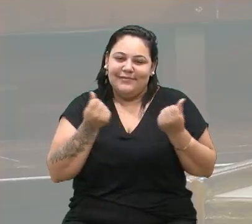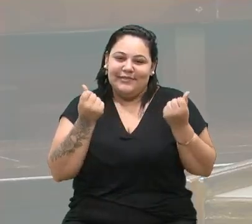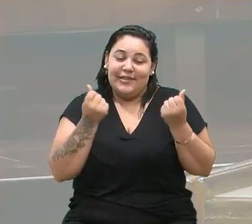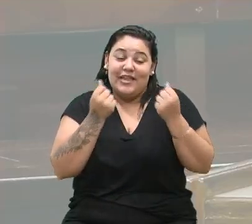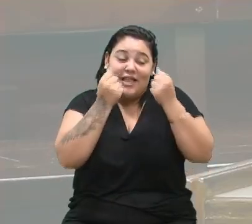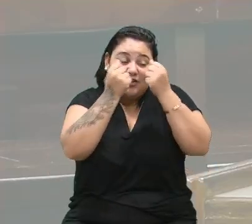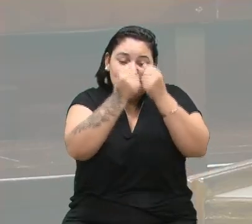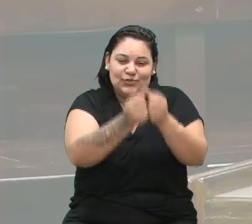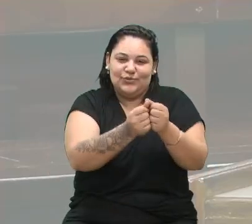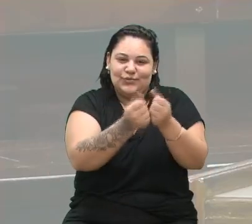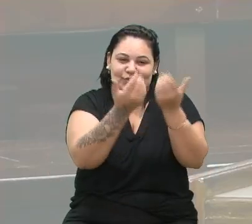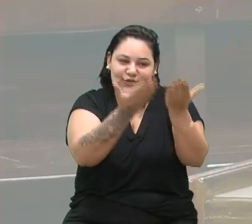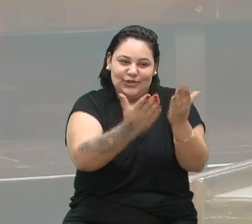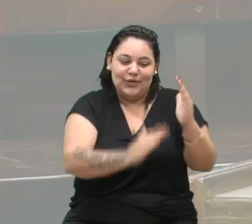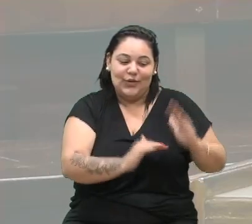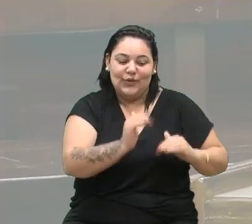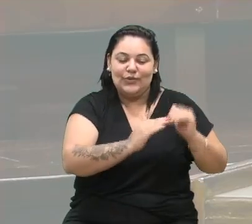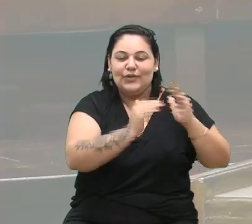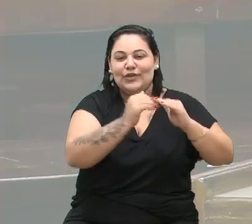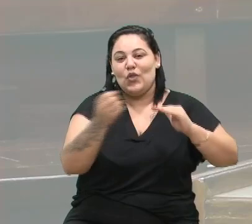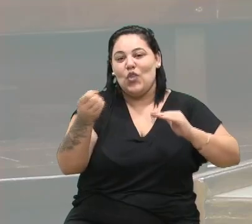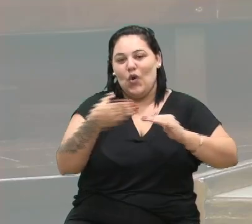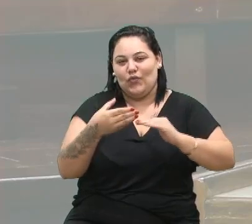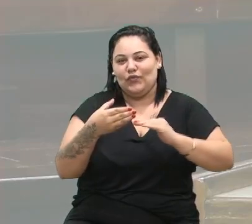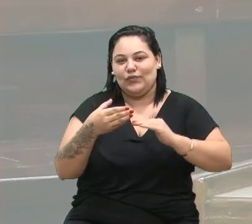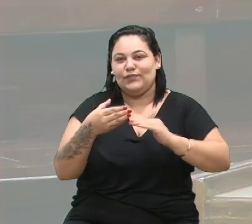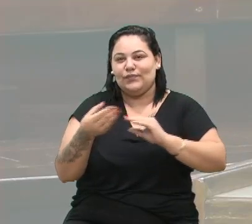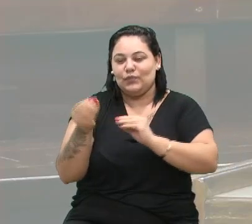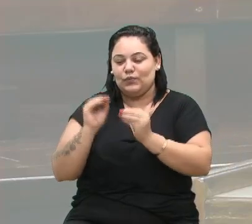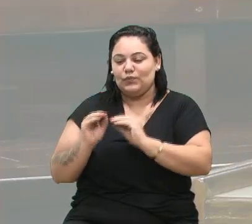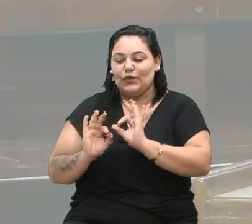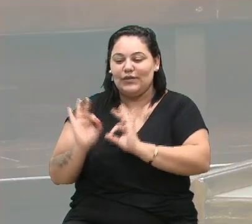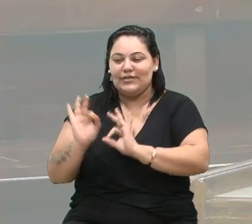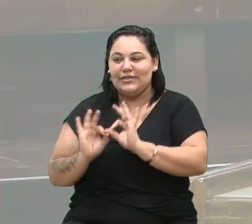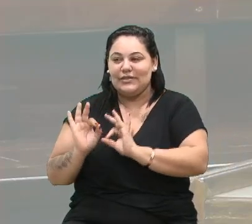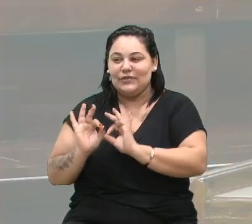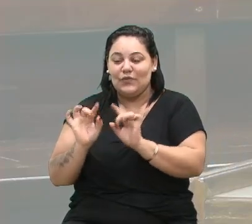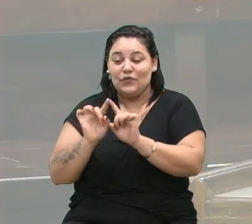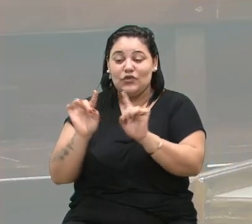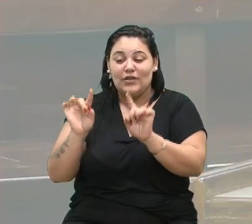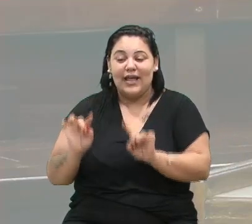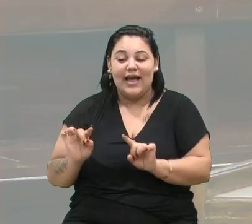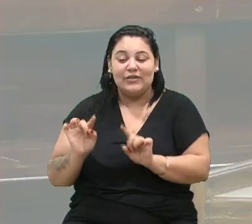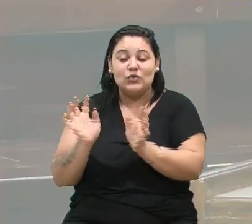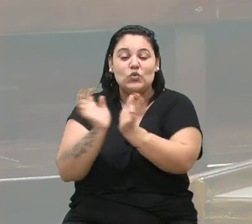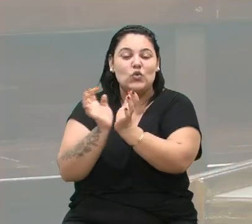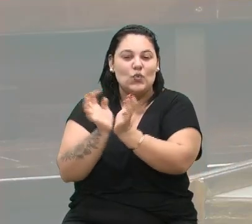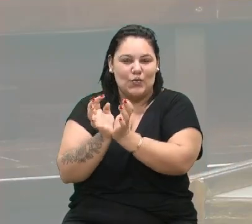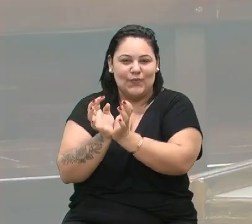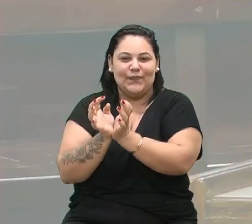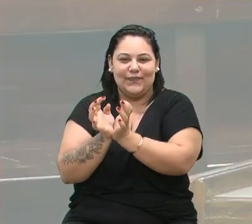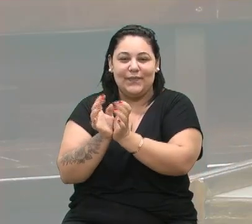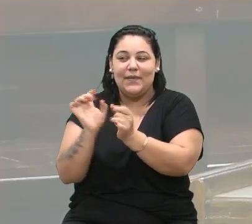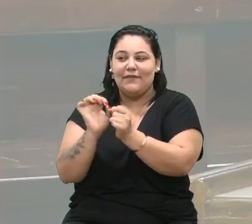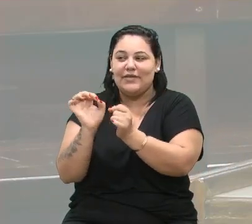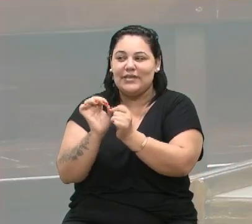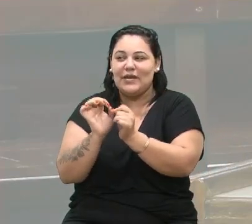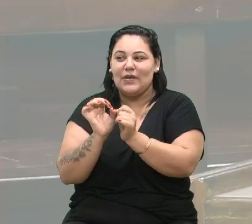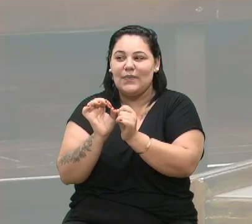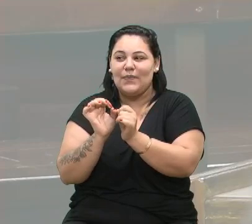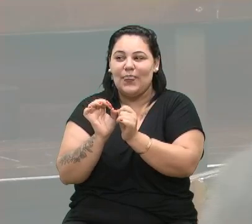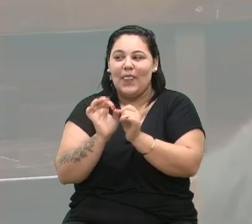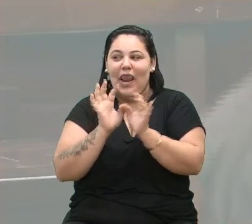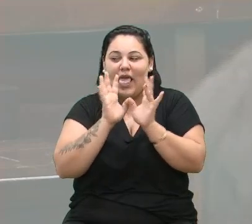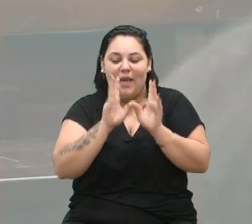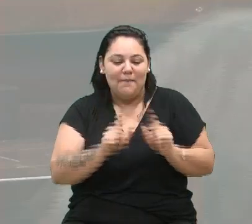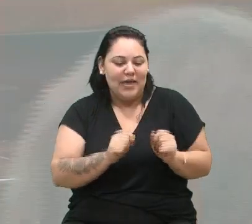senhor, construindo essa nova equipe que vai fazer esse recolhimento desses fios. É uma grande quantidade